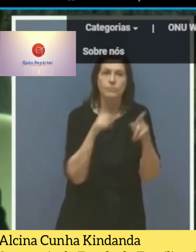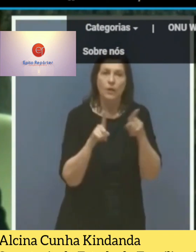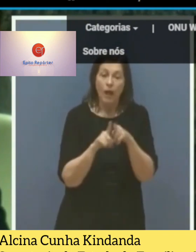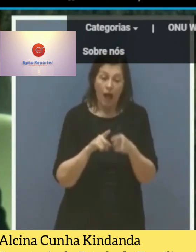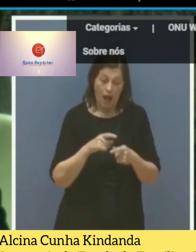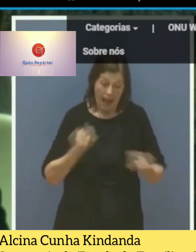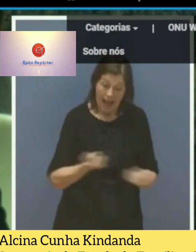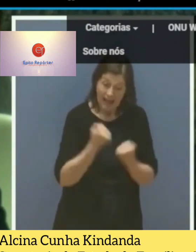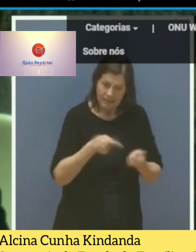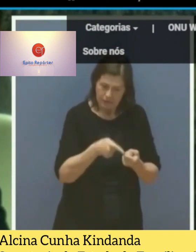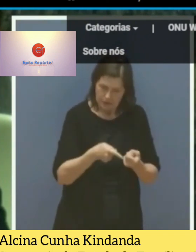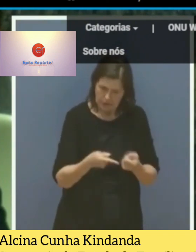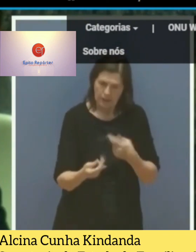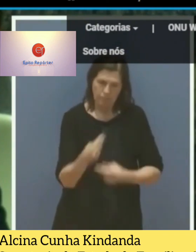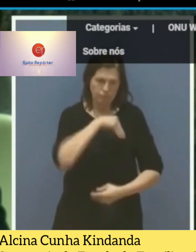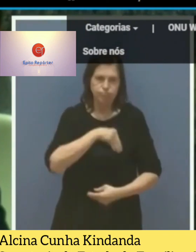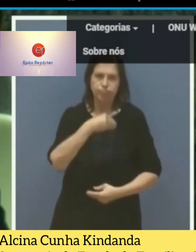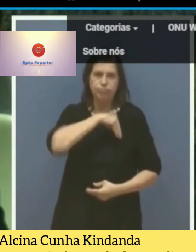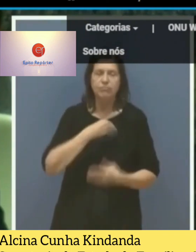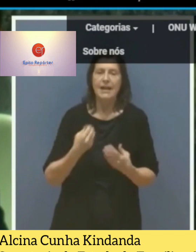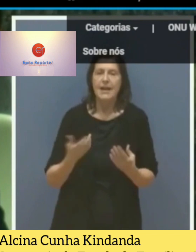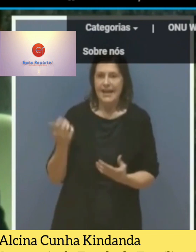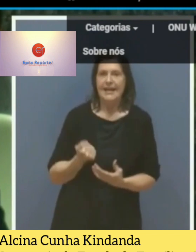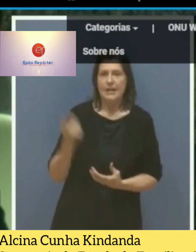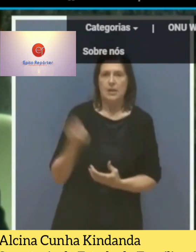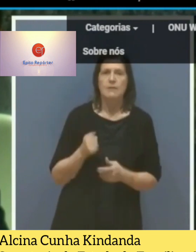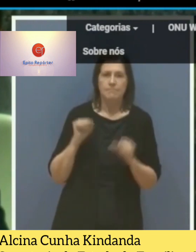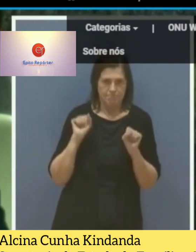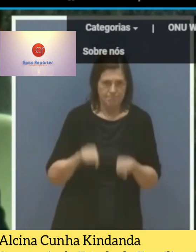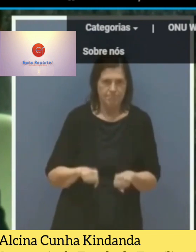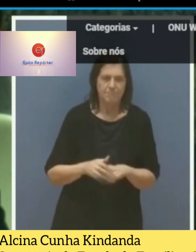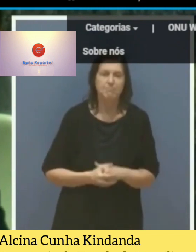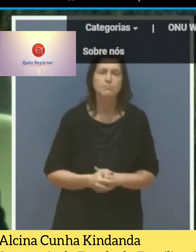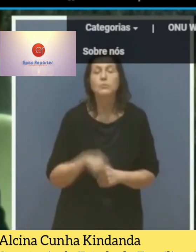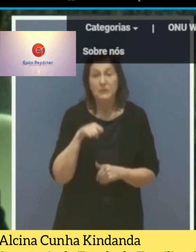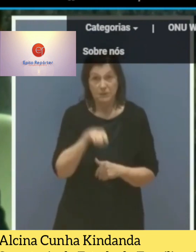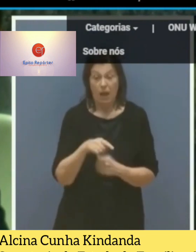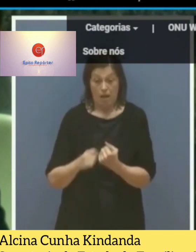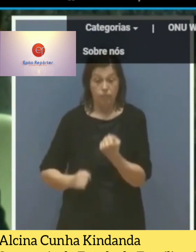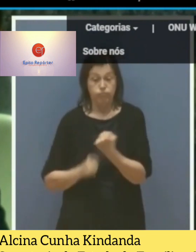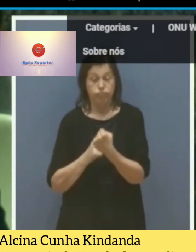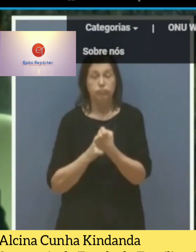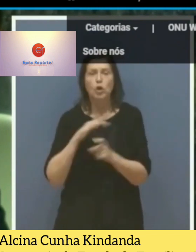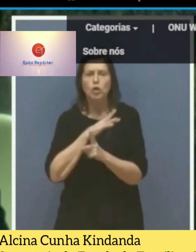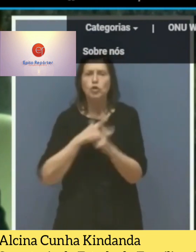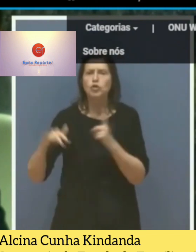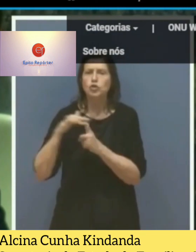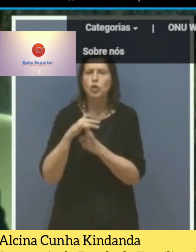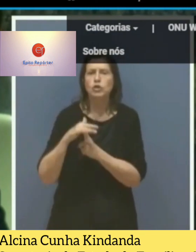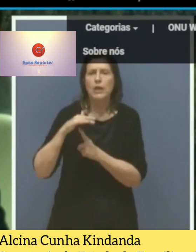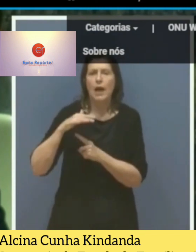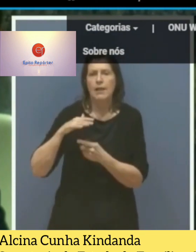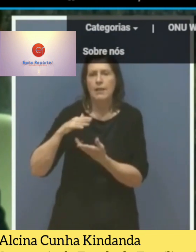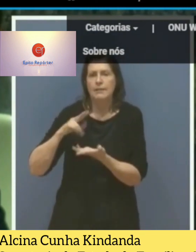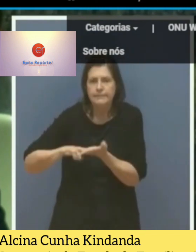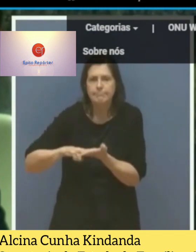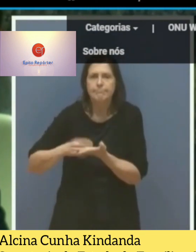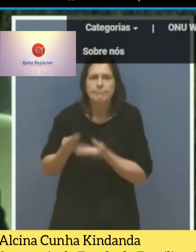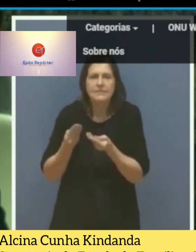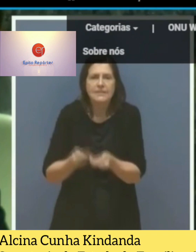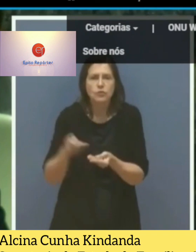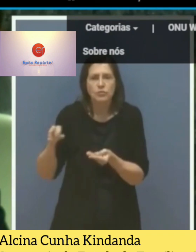trabalho e Segurança Social tendem atenção as políticas estratégias que fizeram a criação de ações prudidas